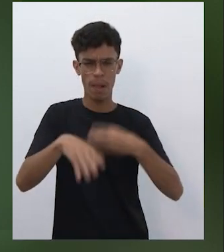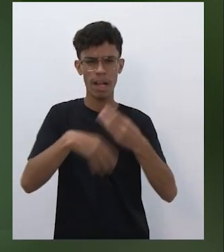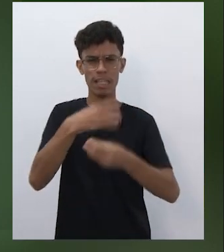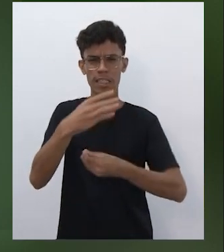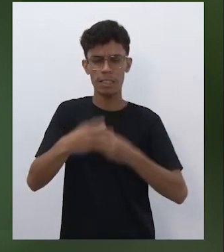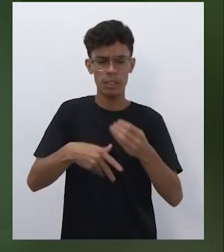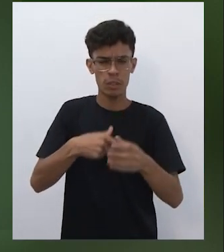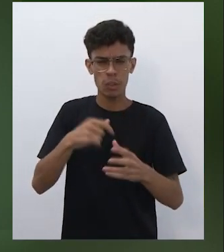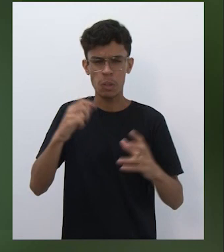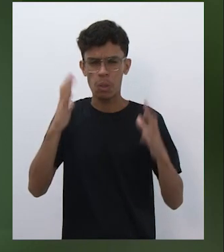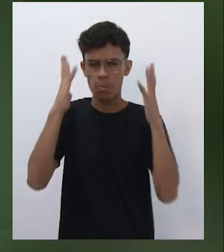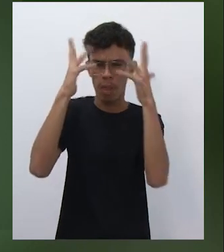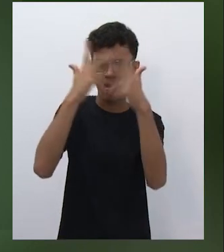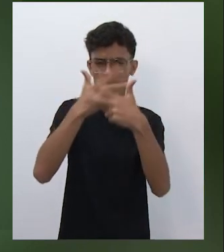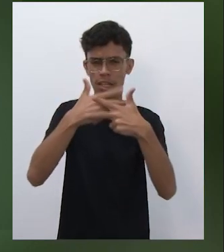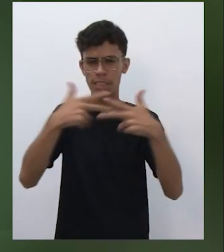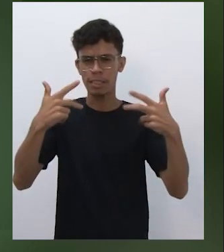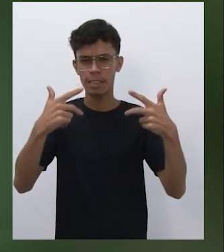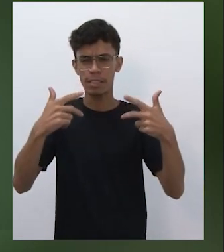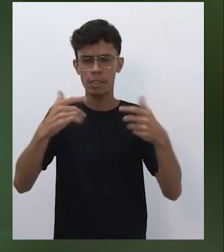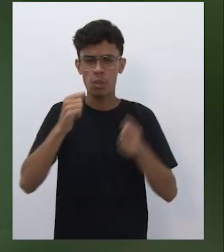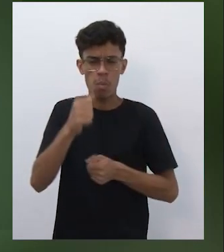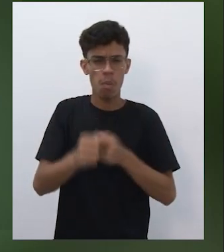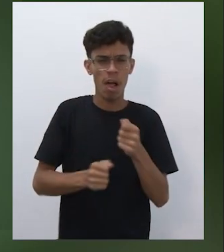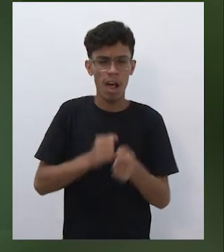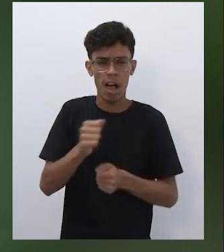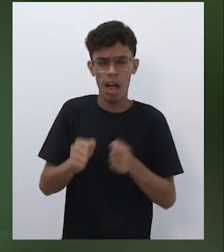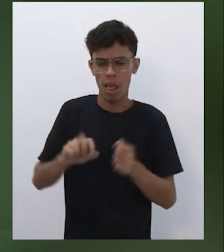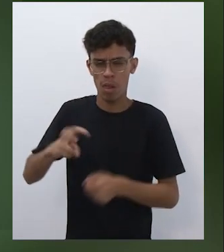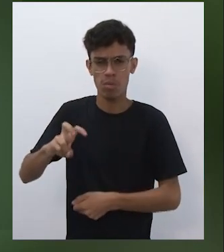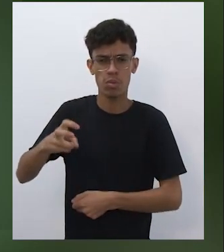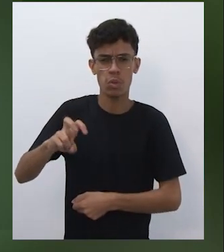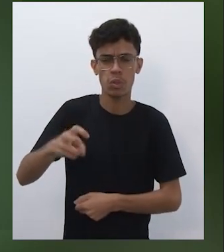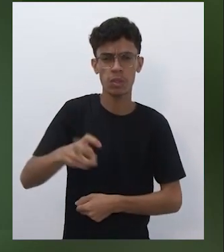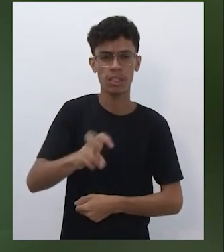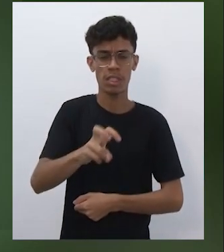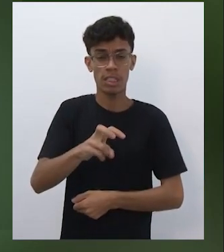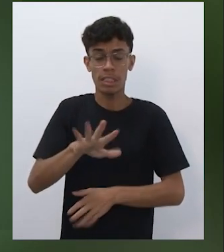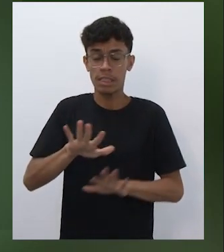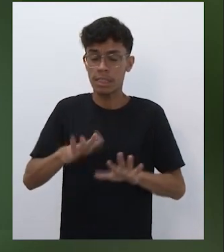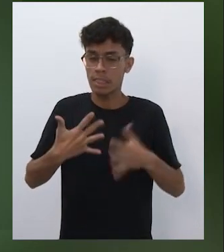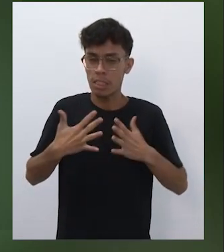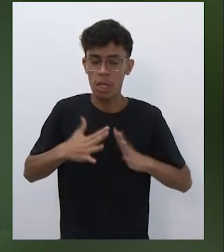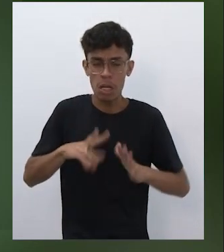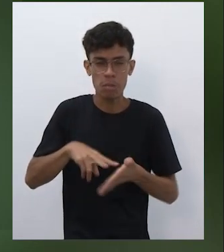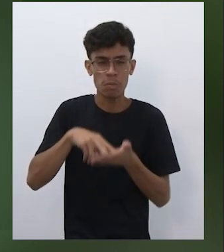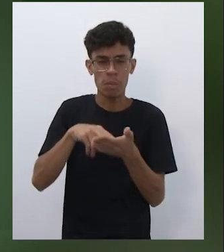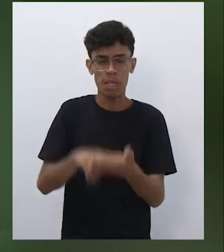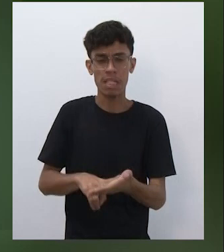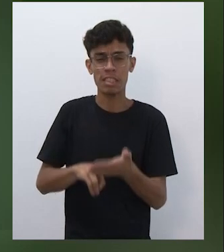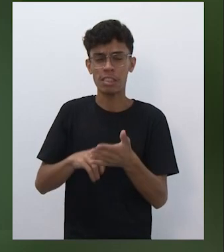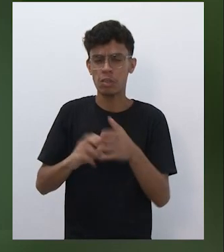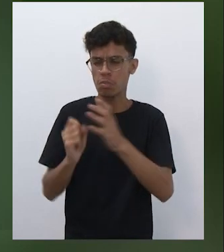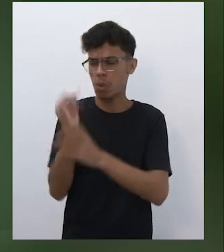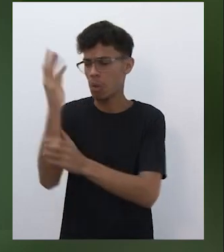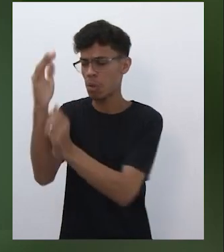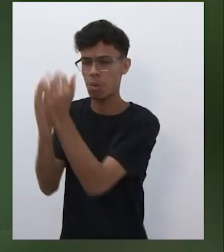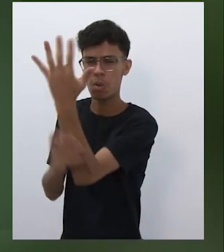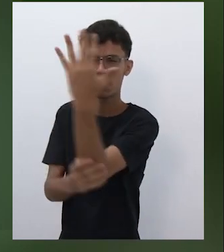entre os animais. O porco-espinho corria tanto quanto suas pernas conseguiam aguentar. As aves começaram a